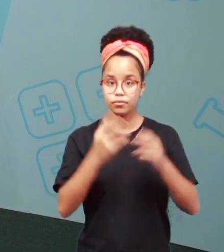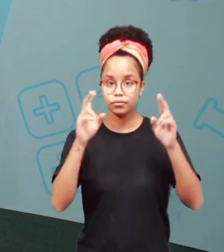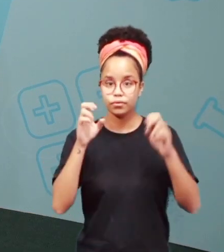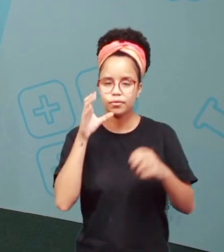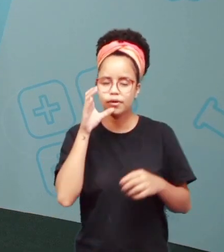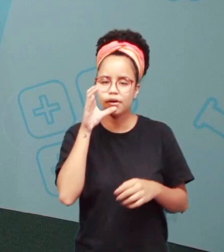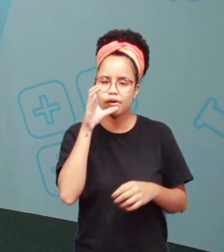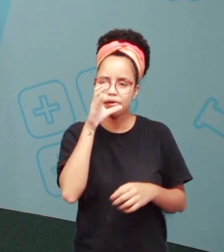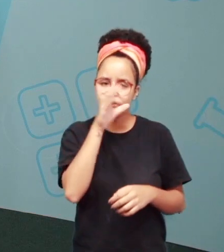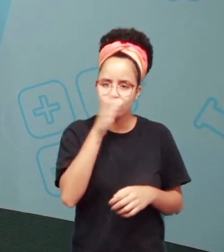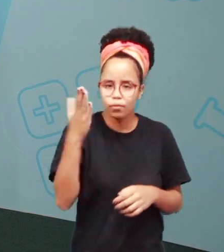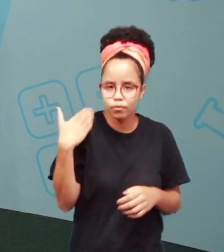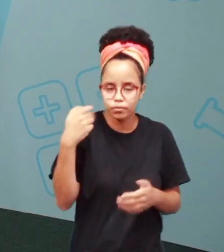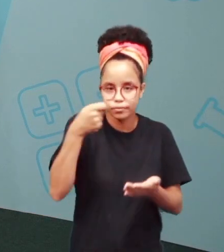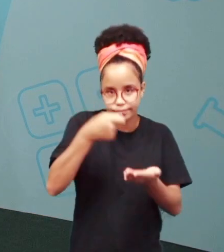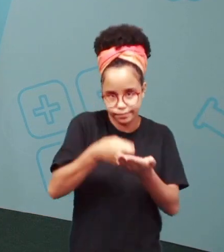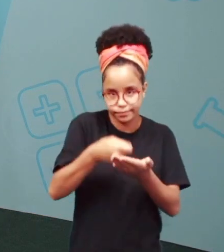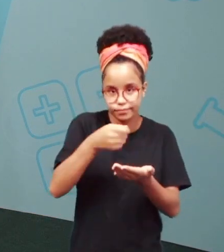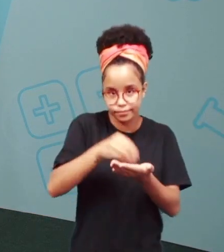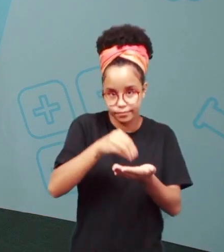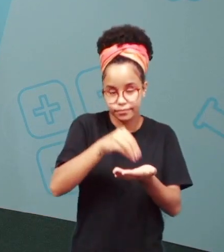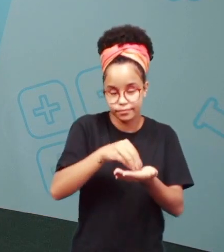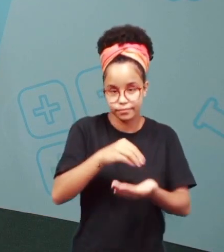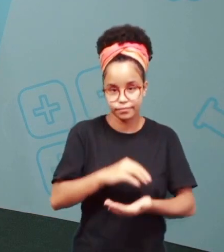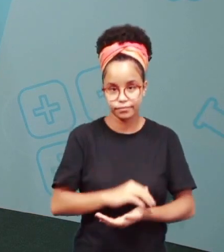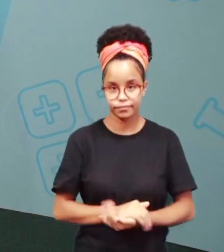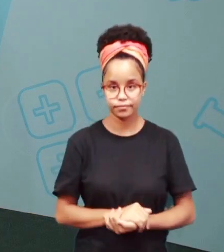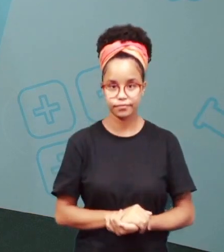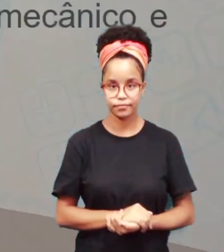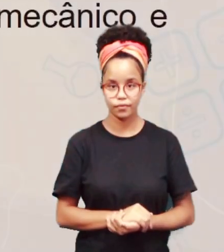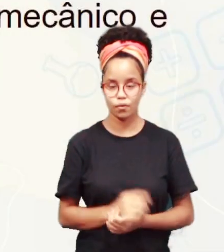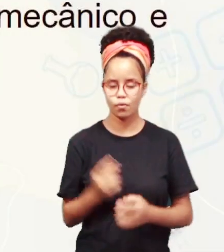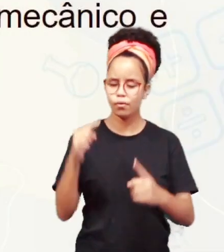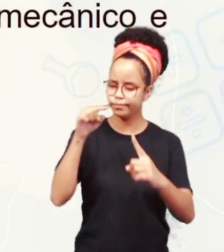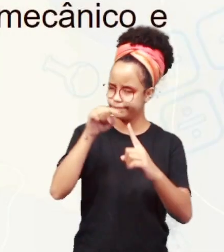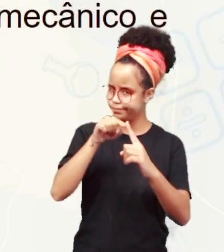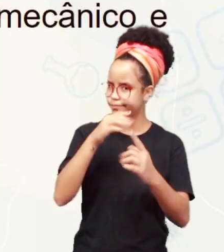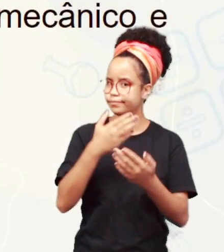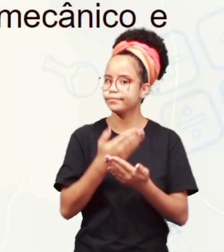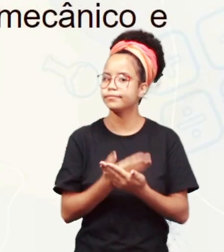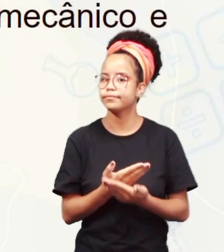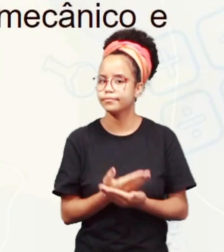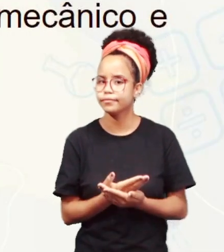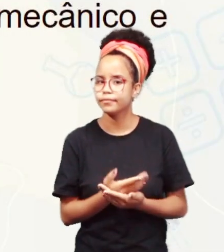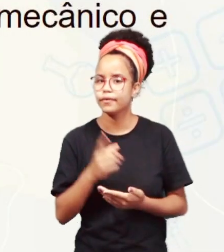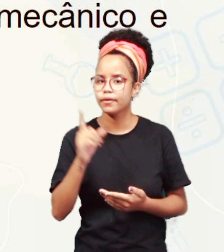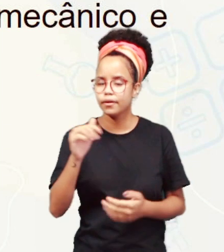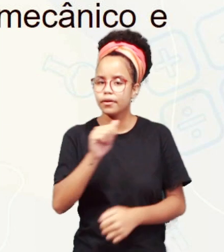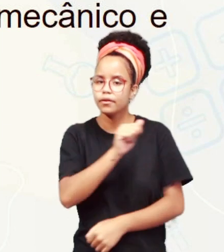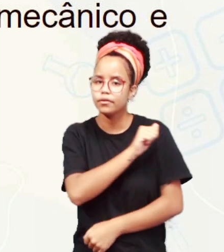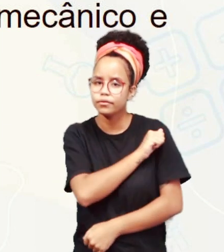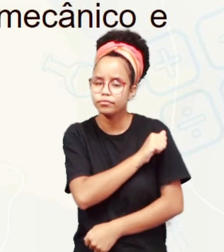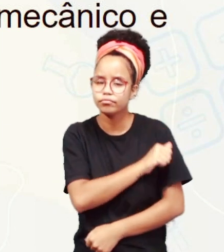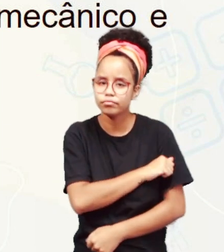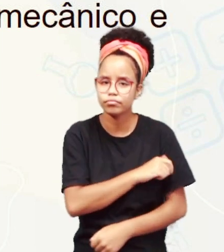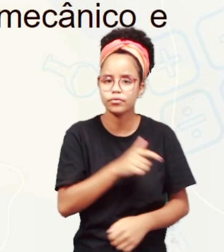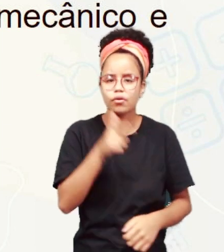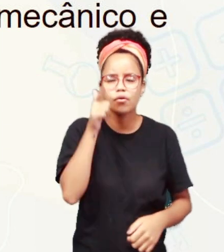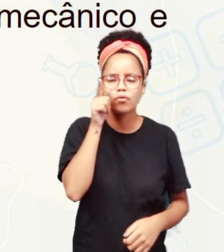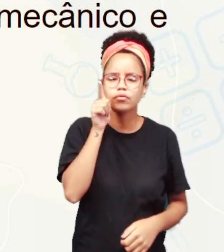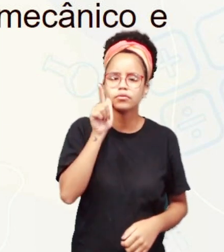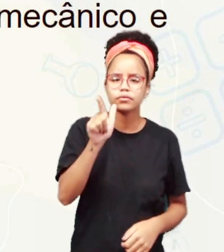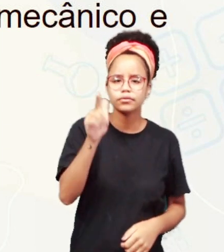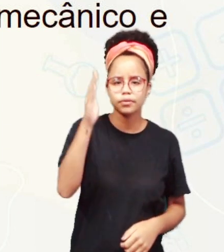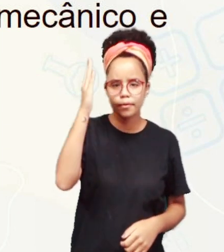calor e suas aplicações O objetivo dessa aula é que os estudantes consigam